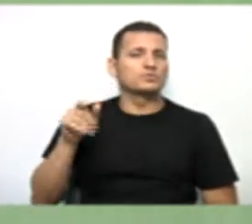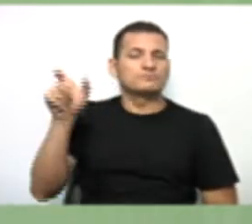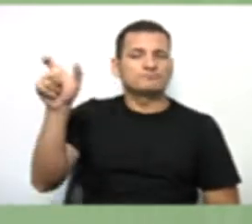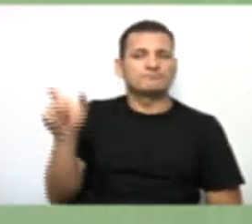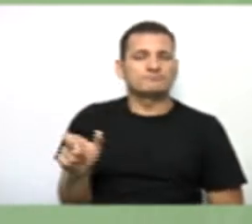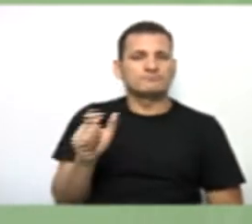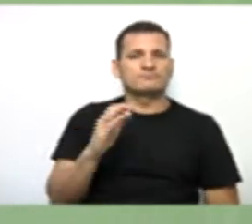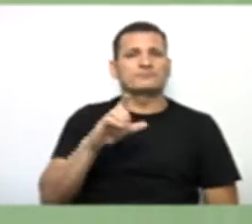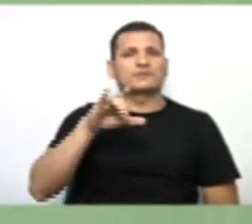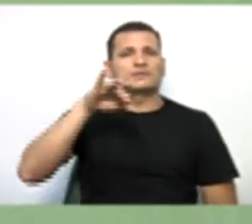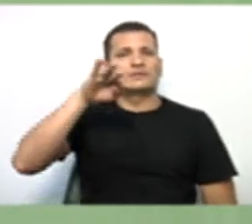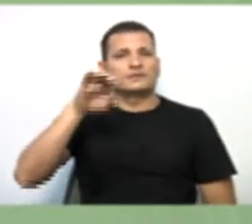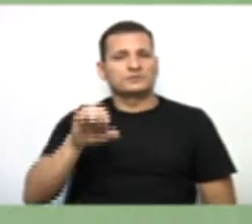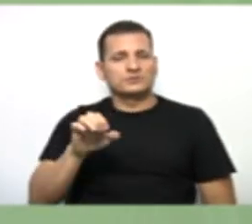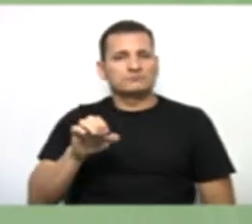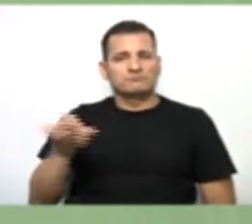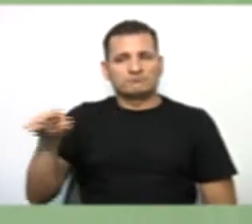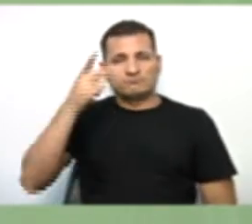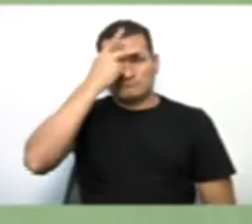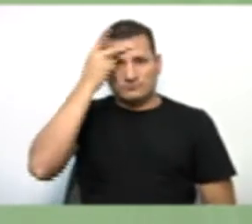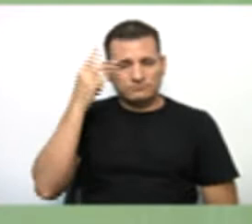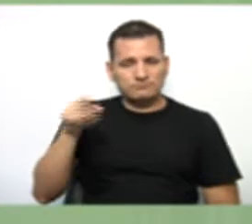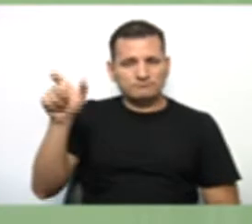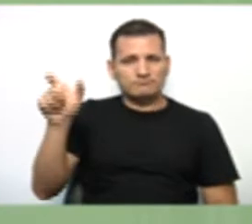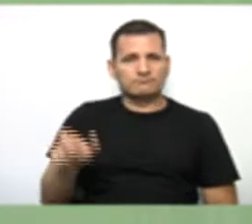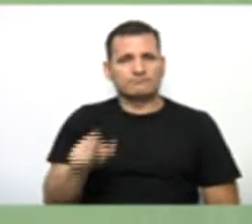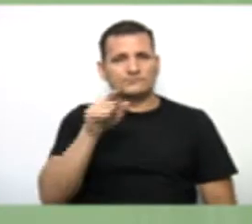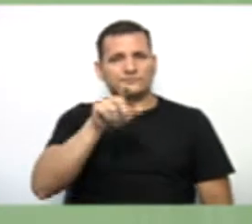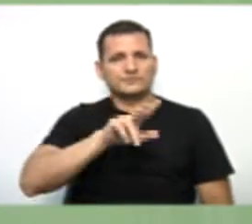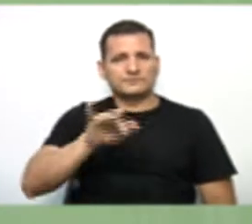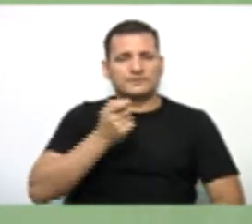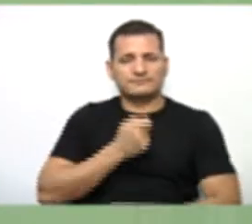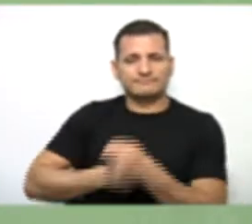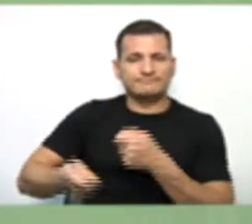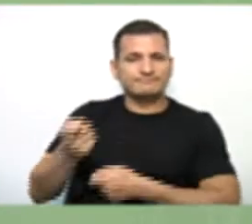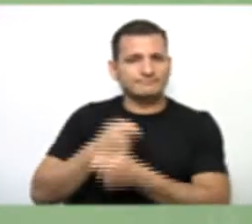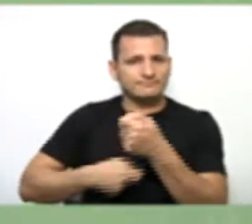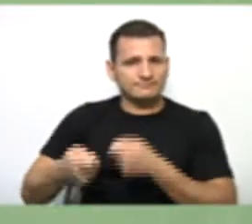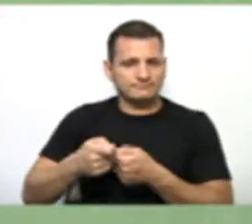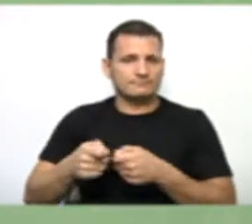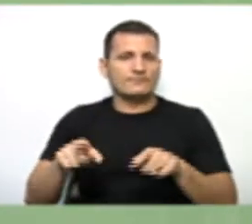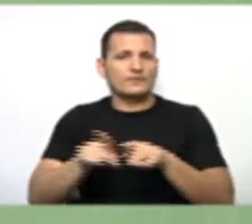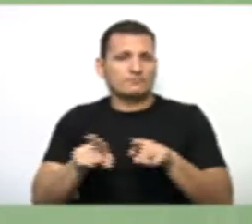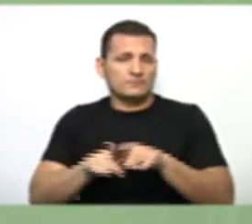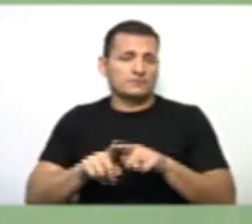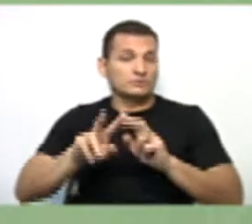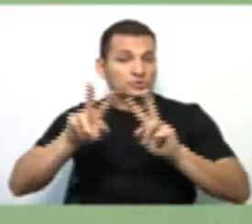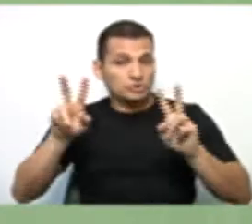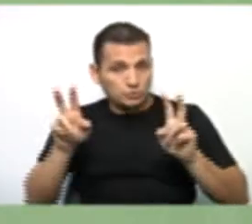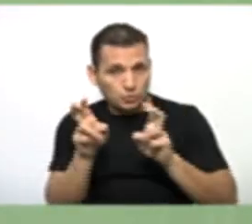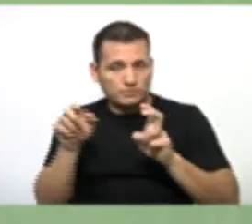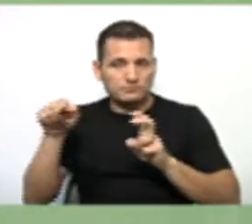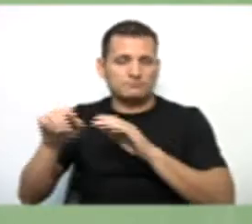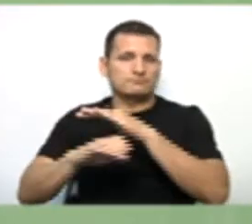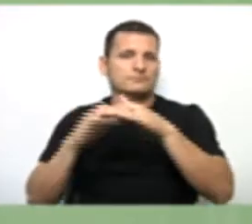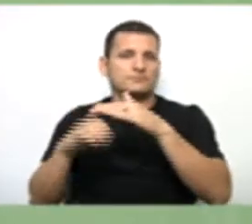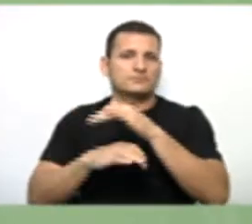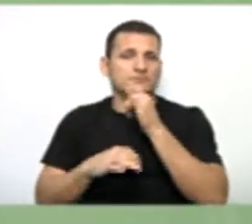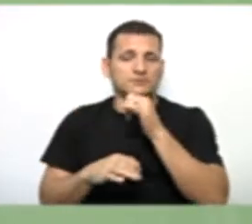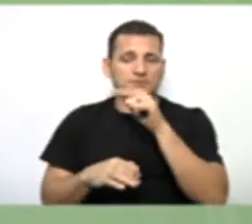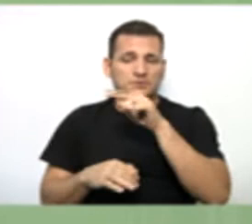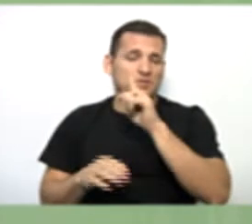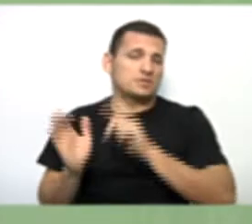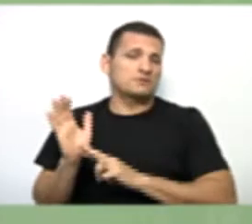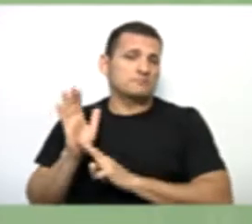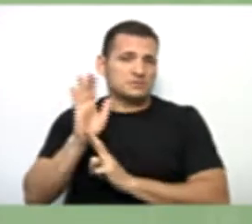cliente, sobre a pessoa com quem você irá negociar e também sobre a empresa, caso ela seja uma